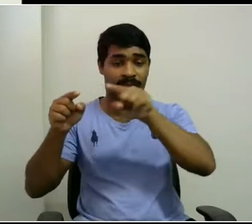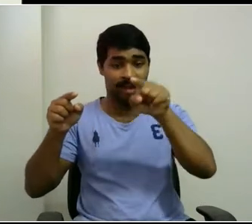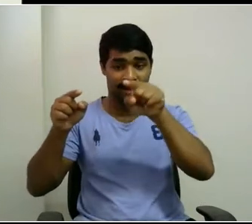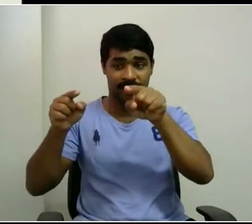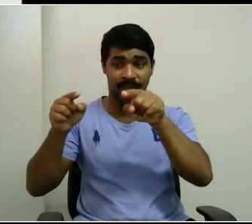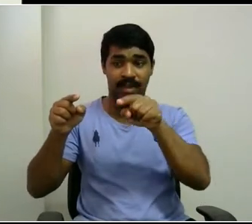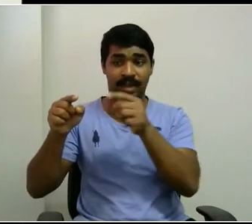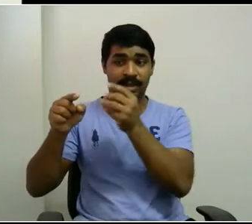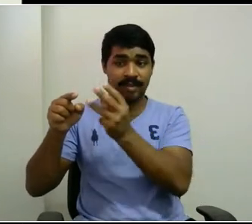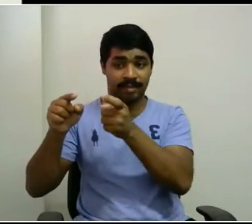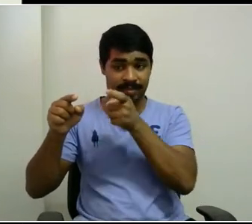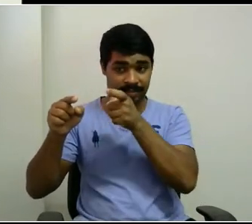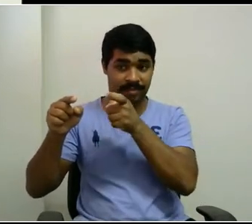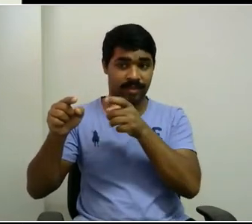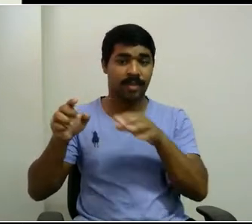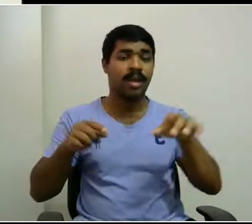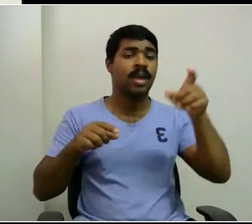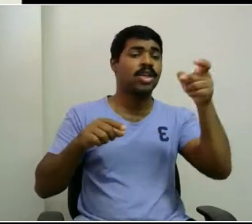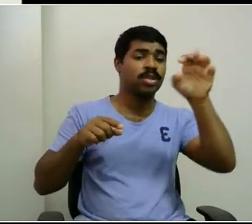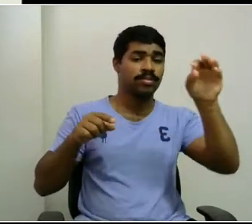1. Tá?